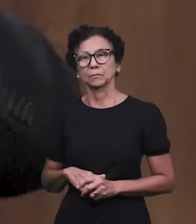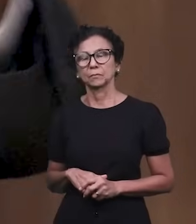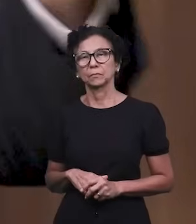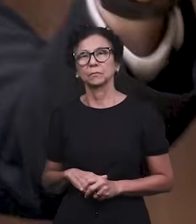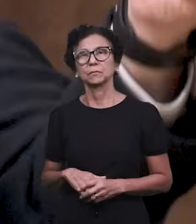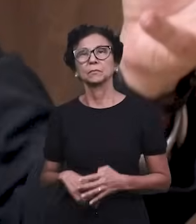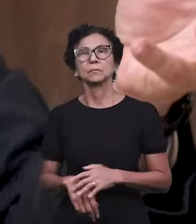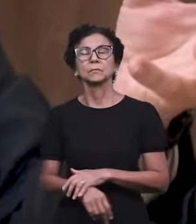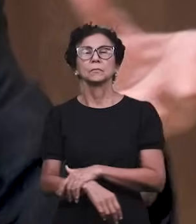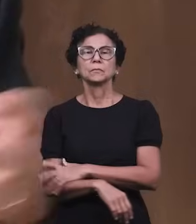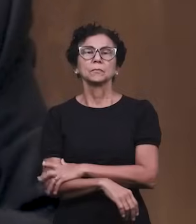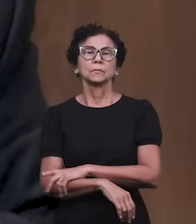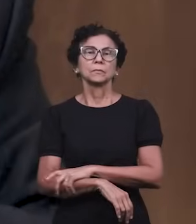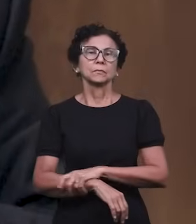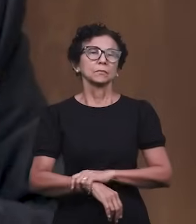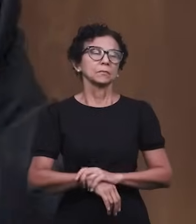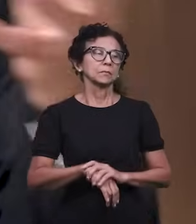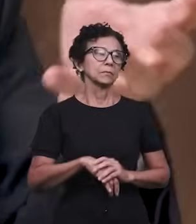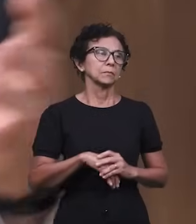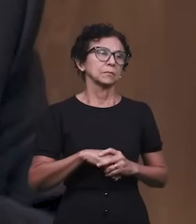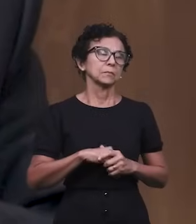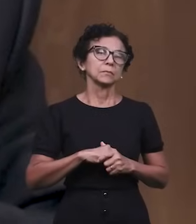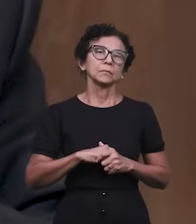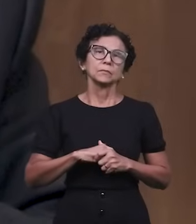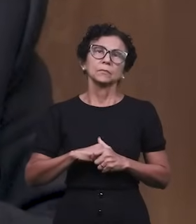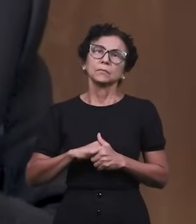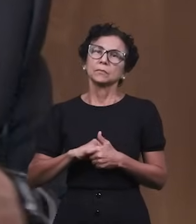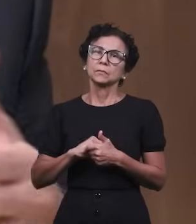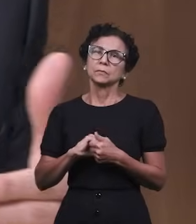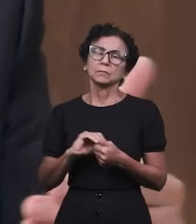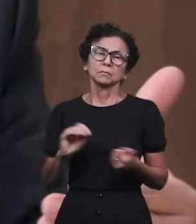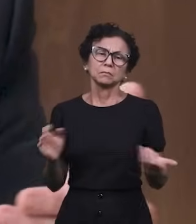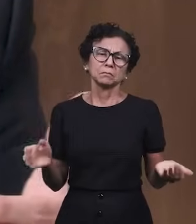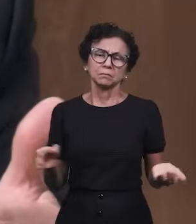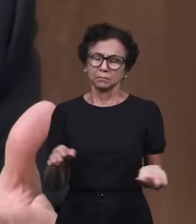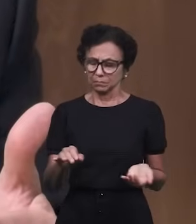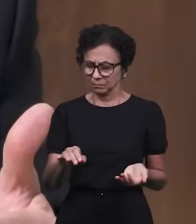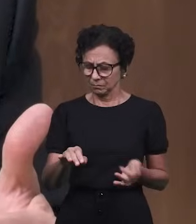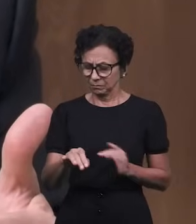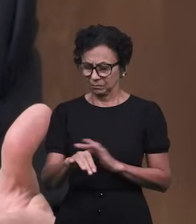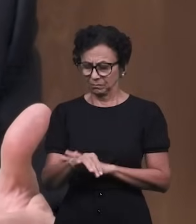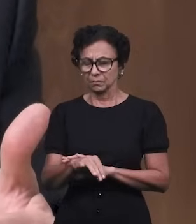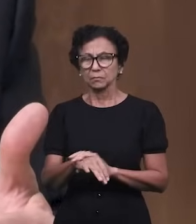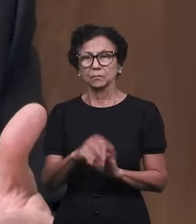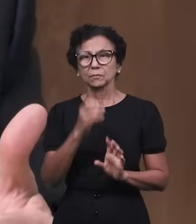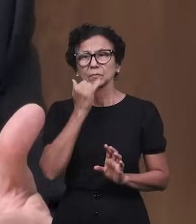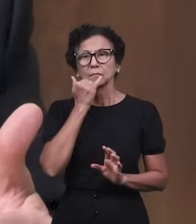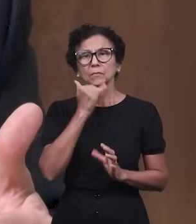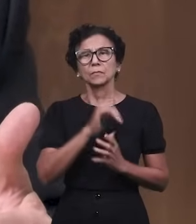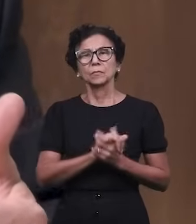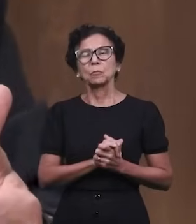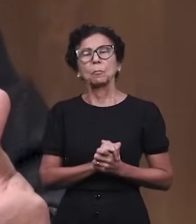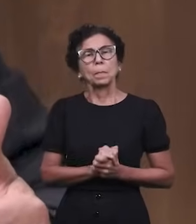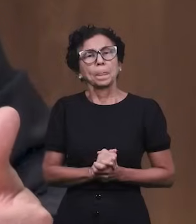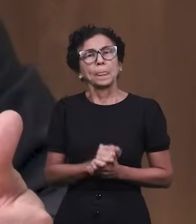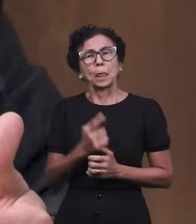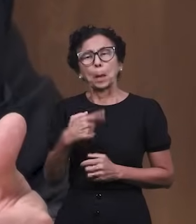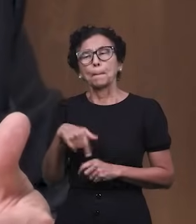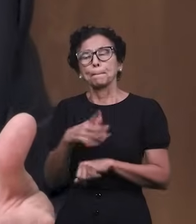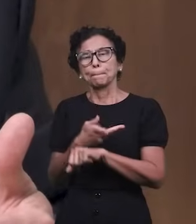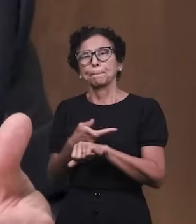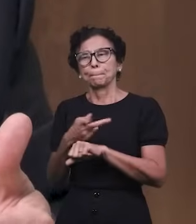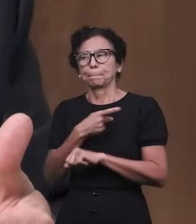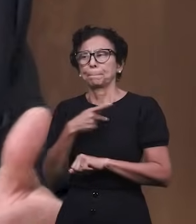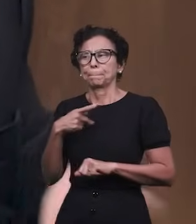uma irmã que está nos assistindo, uma senhora, um jovem, ele pode, com devido respeito, procurar o